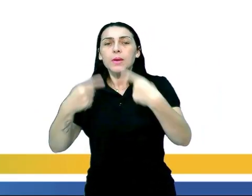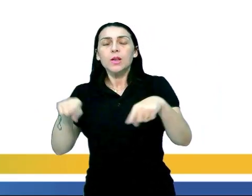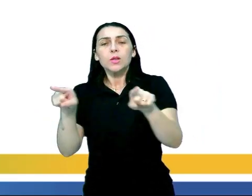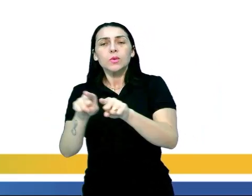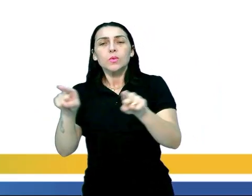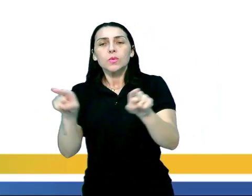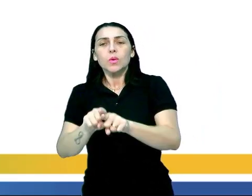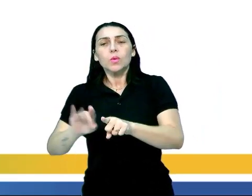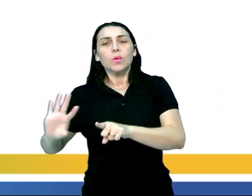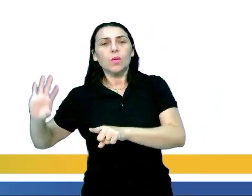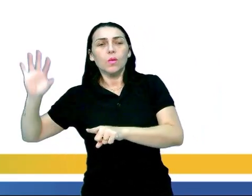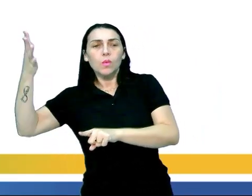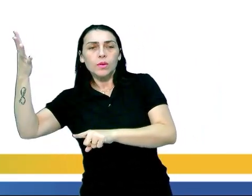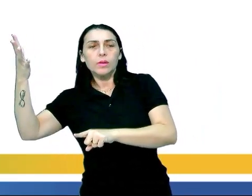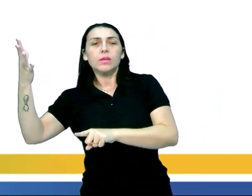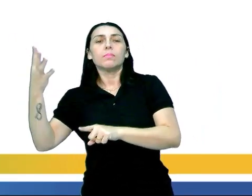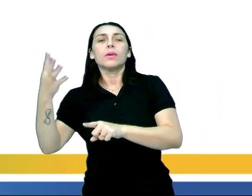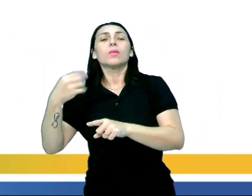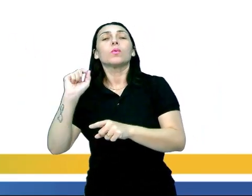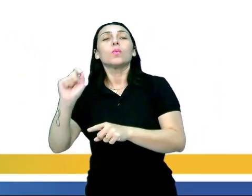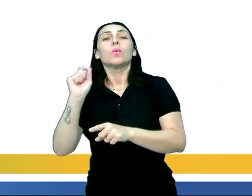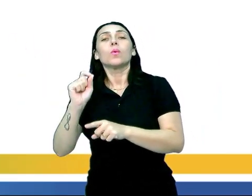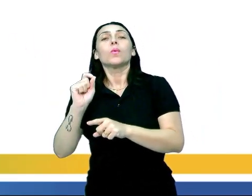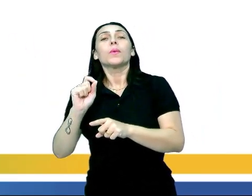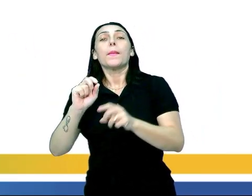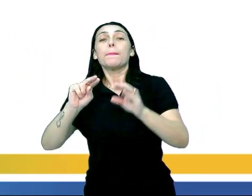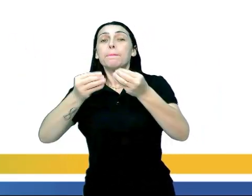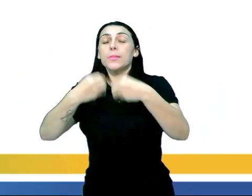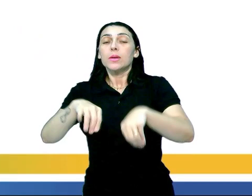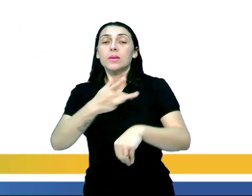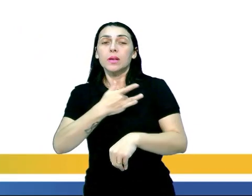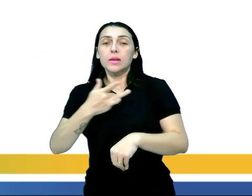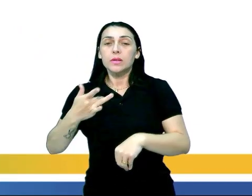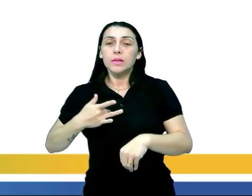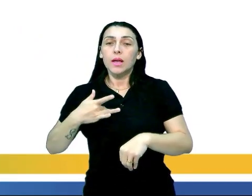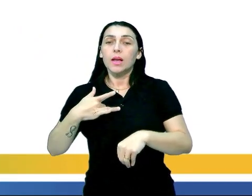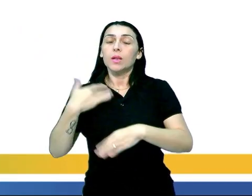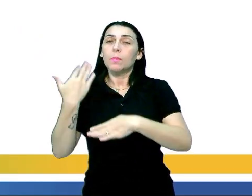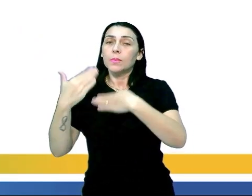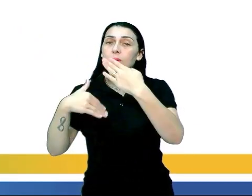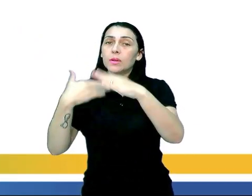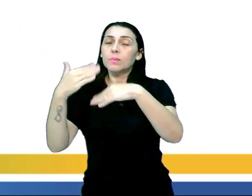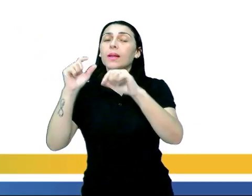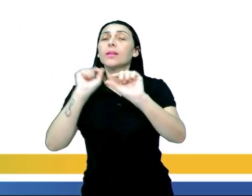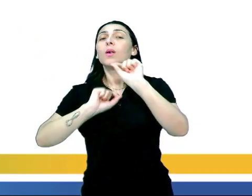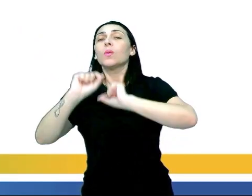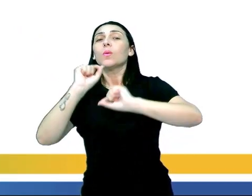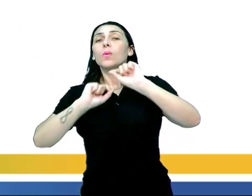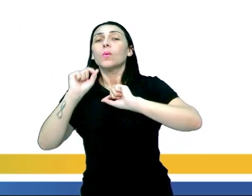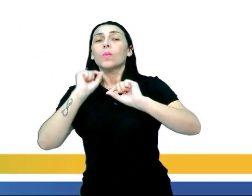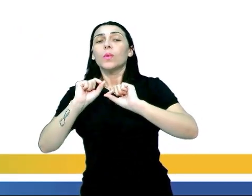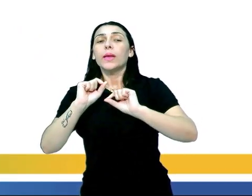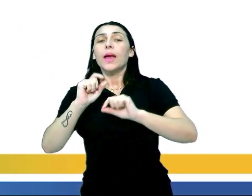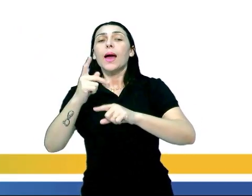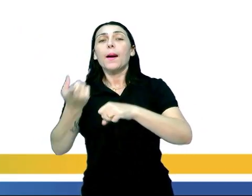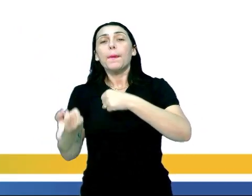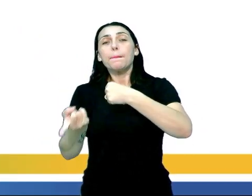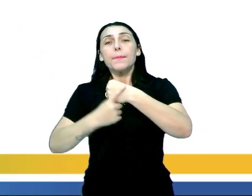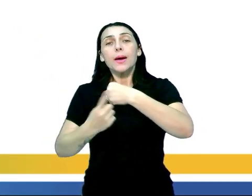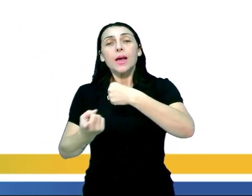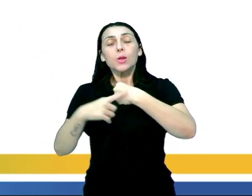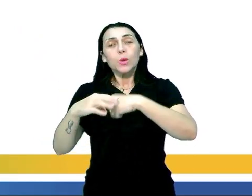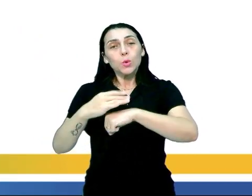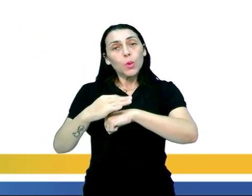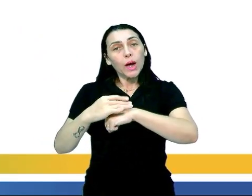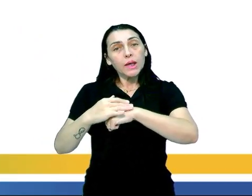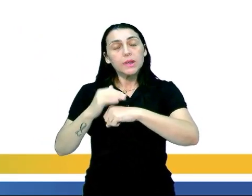em toda a sua amplitude, o que pode comprometer a saúde e aumentar a suscetibilidade a patologias. Patologias a gente